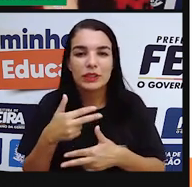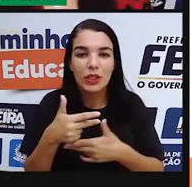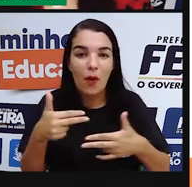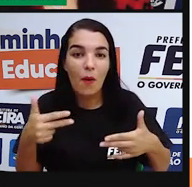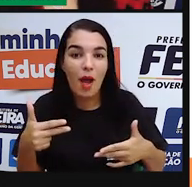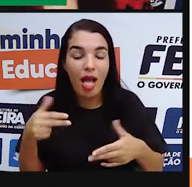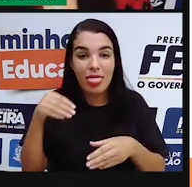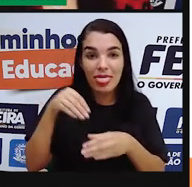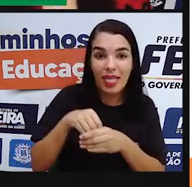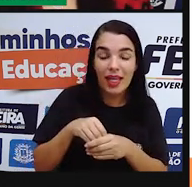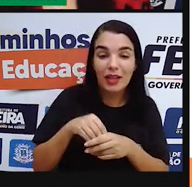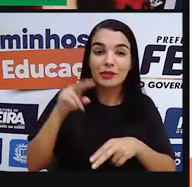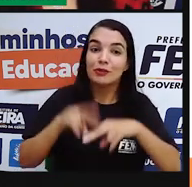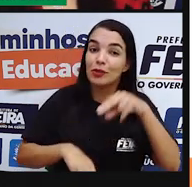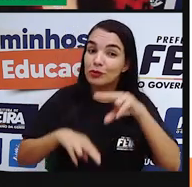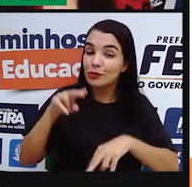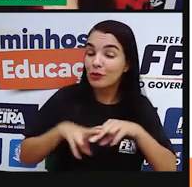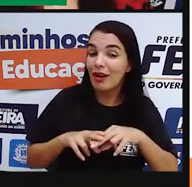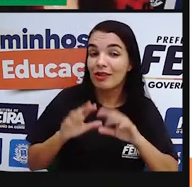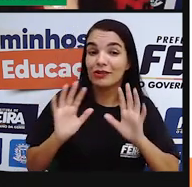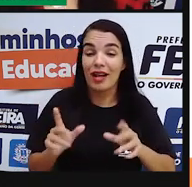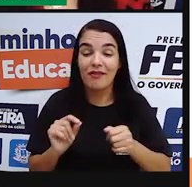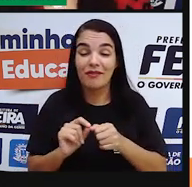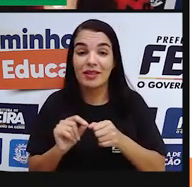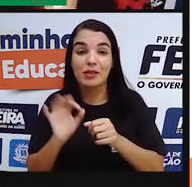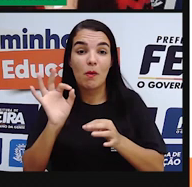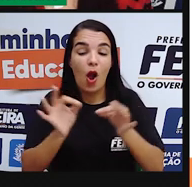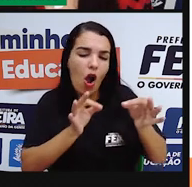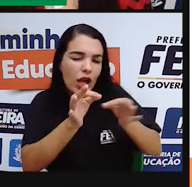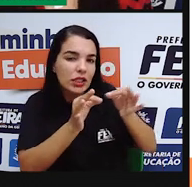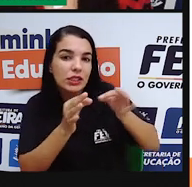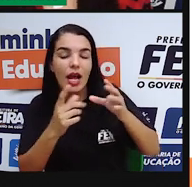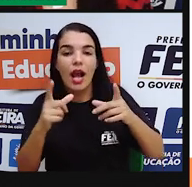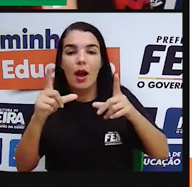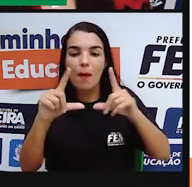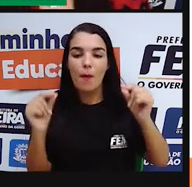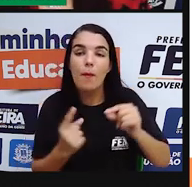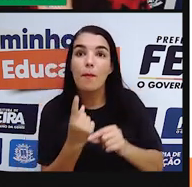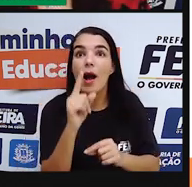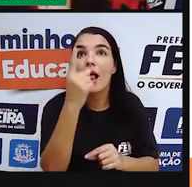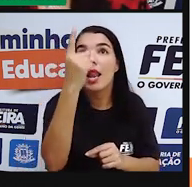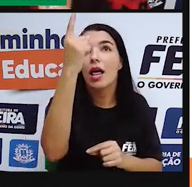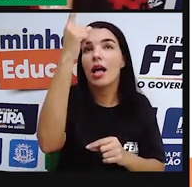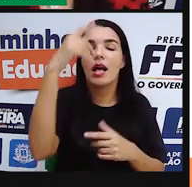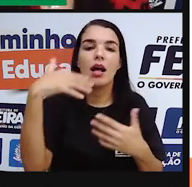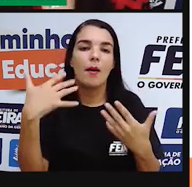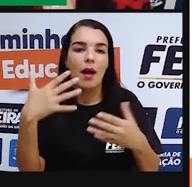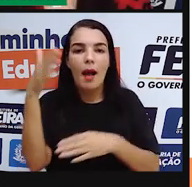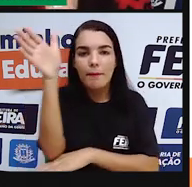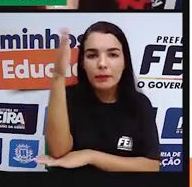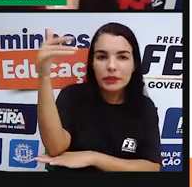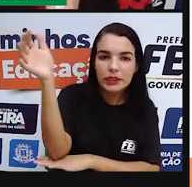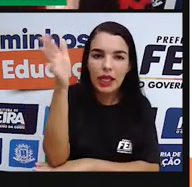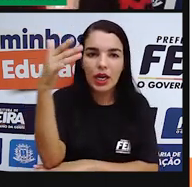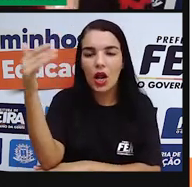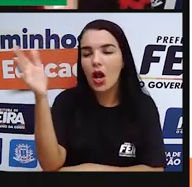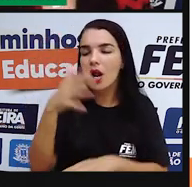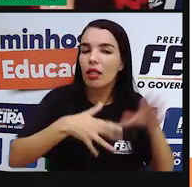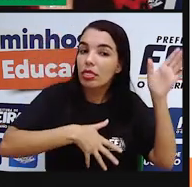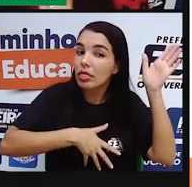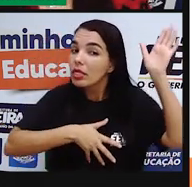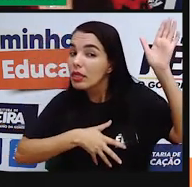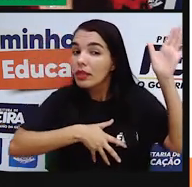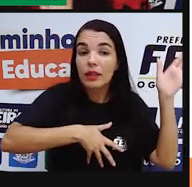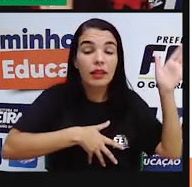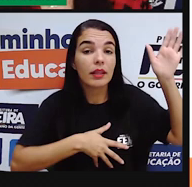alguns aí, esses elementos que servem para ornamentar, que é o caso do balão, que é o caso da bandeirola, danças típicas, como